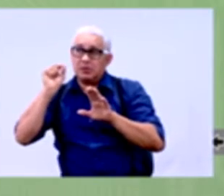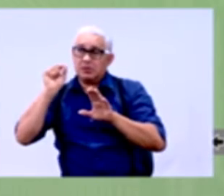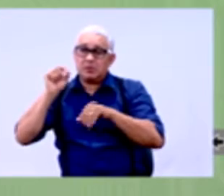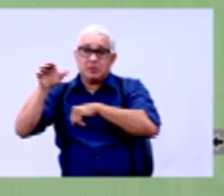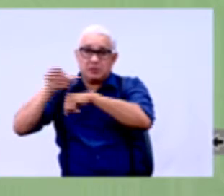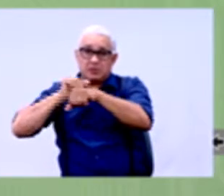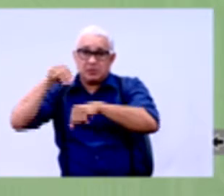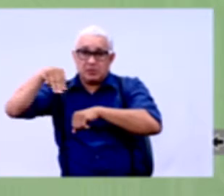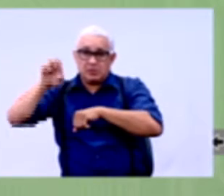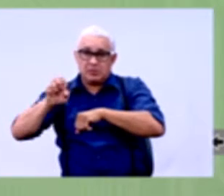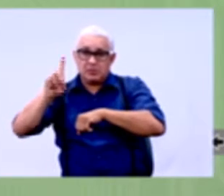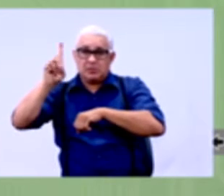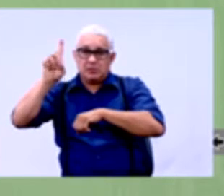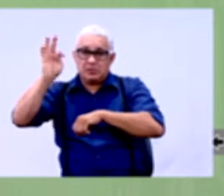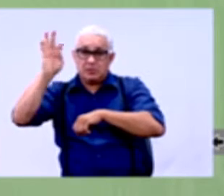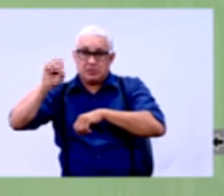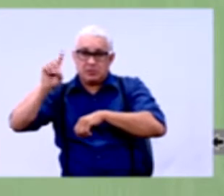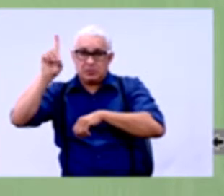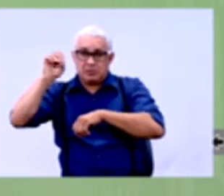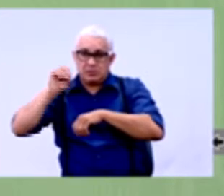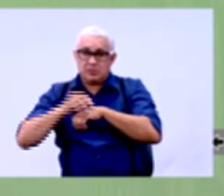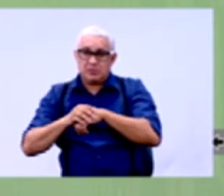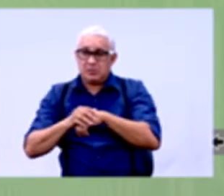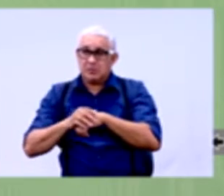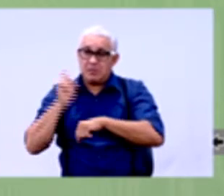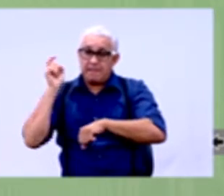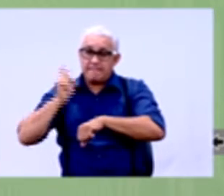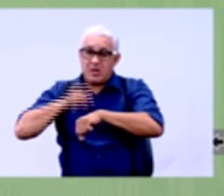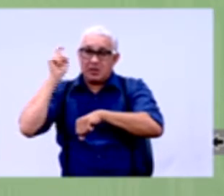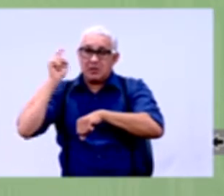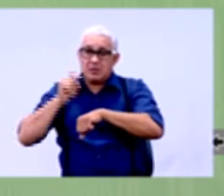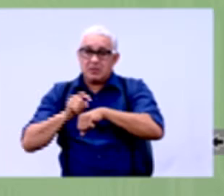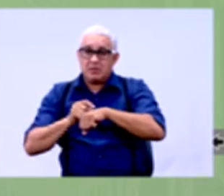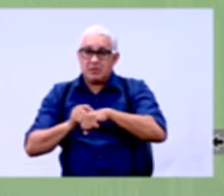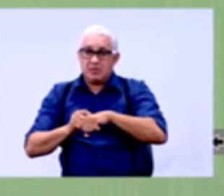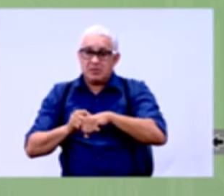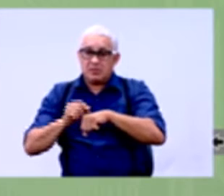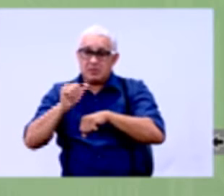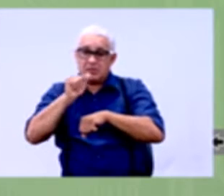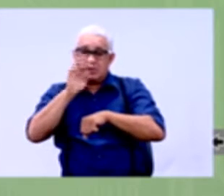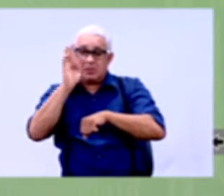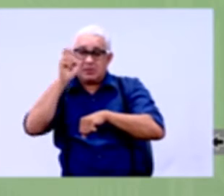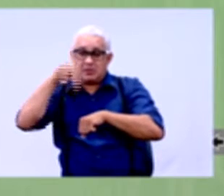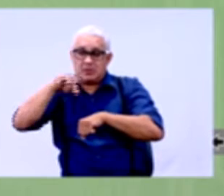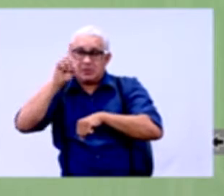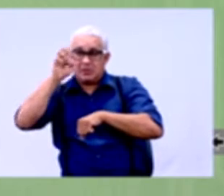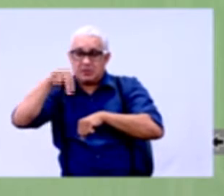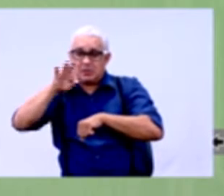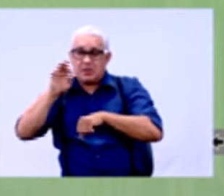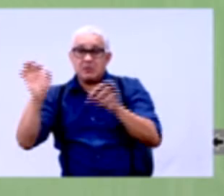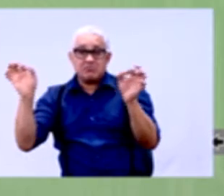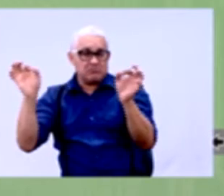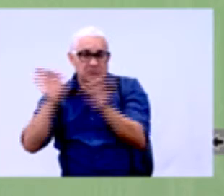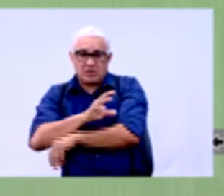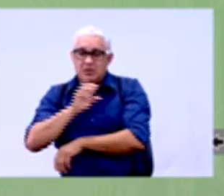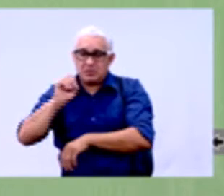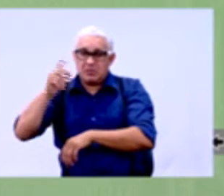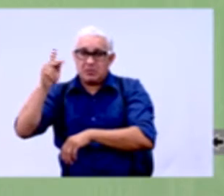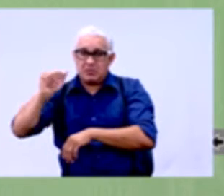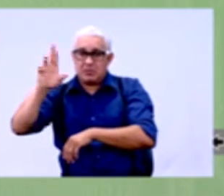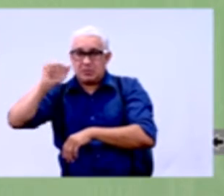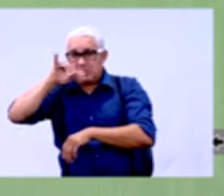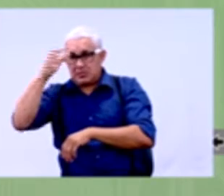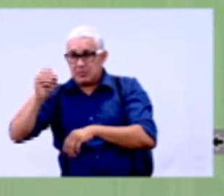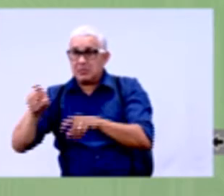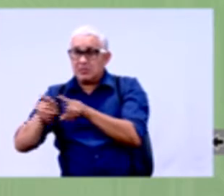chama o método. No momento que que o atendente informa que finalizou a operação, no mesmo momento,